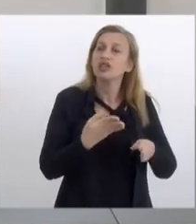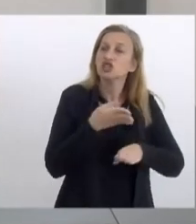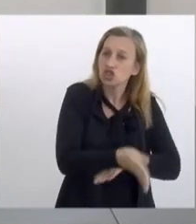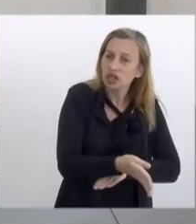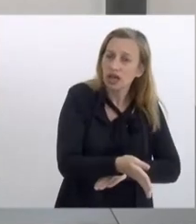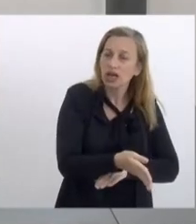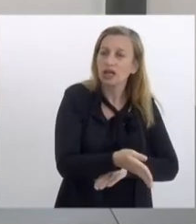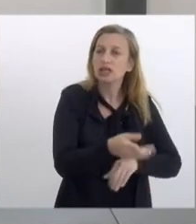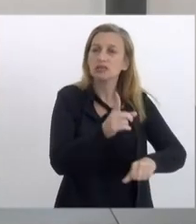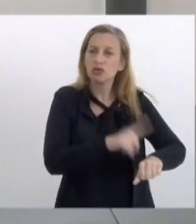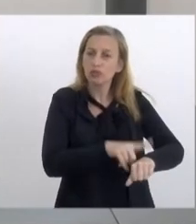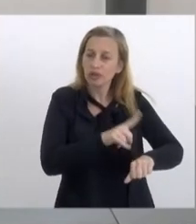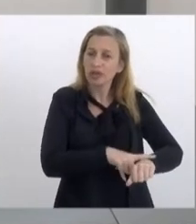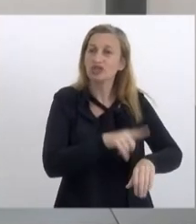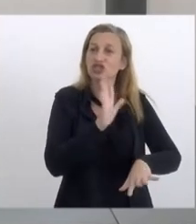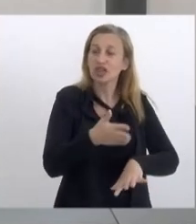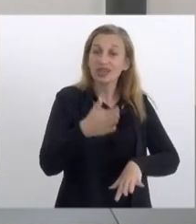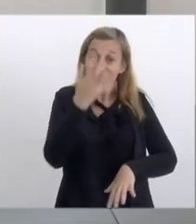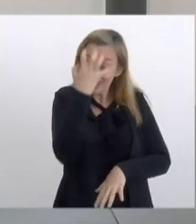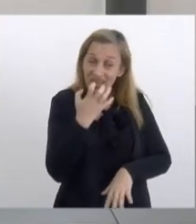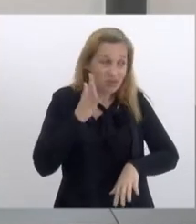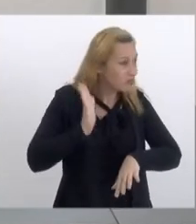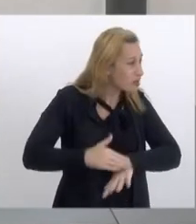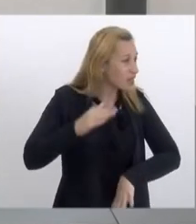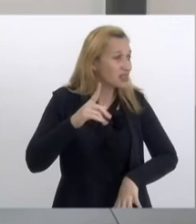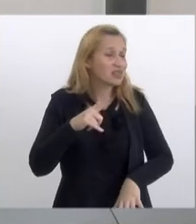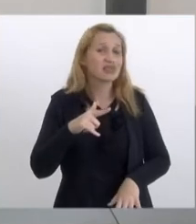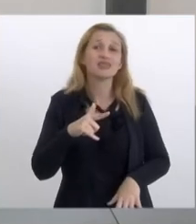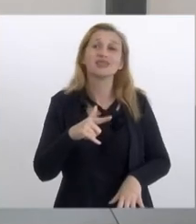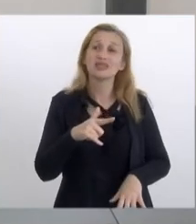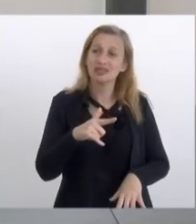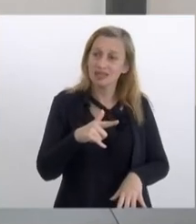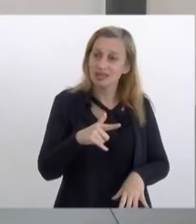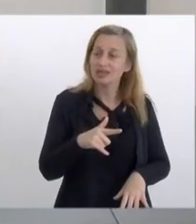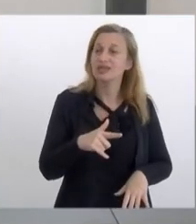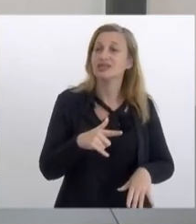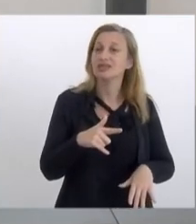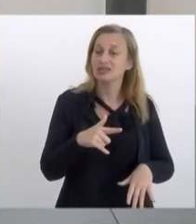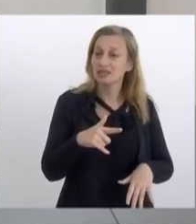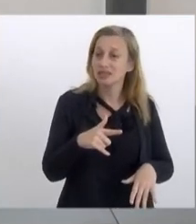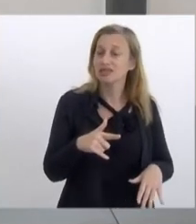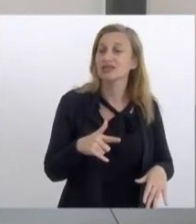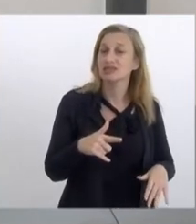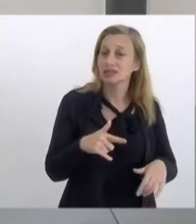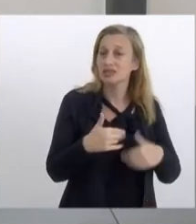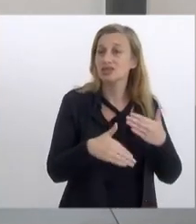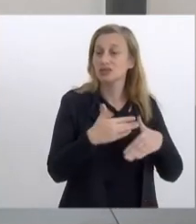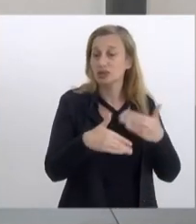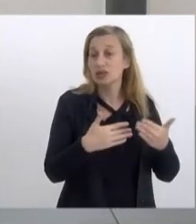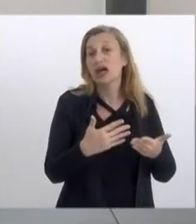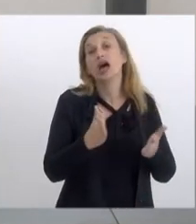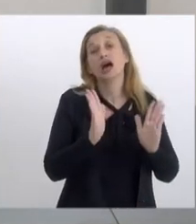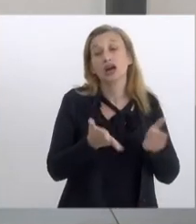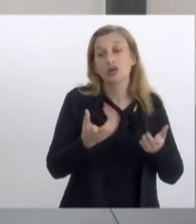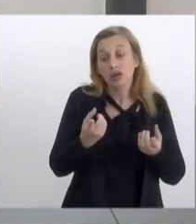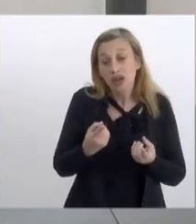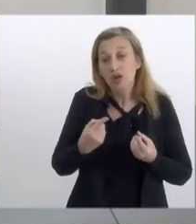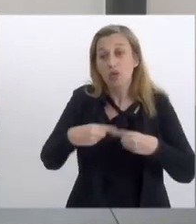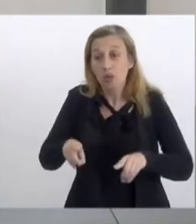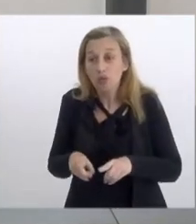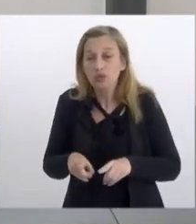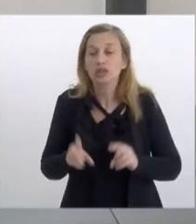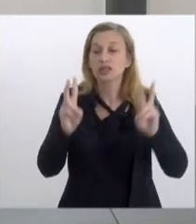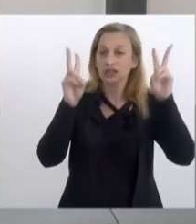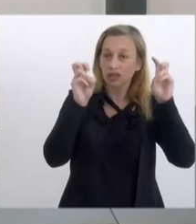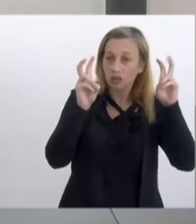esse ponto é que o caso já está mais do que avançado. Aí não é nem questão de prevenção apenas, é de combater, de vencer essa